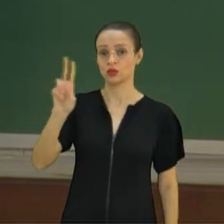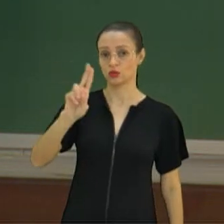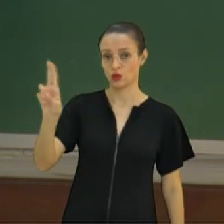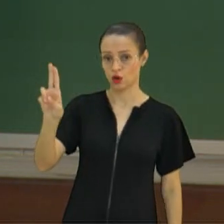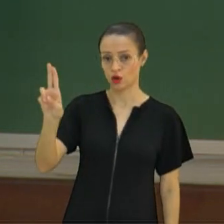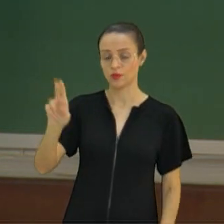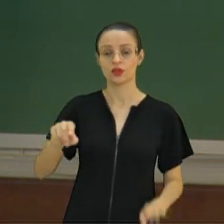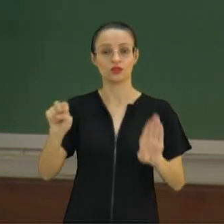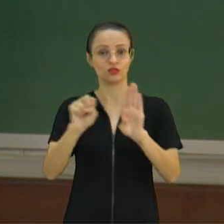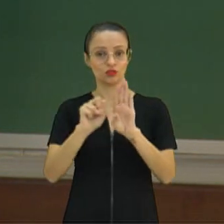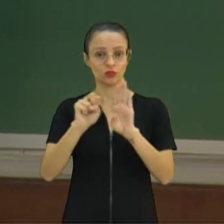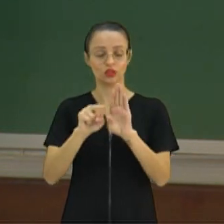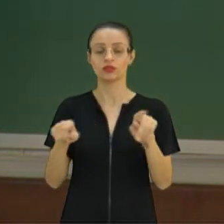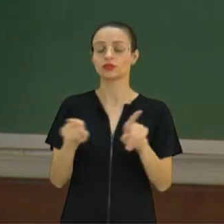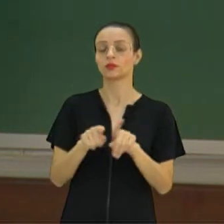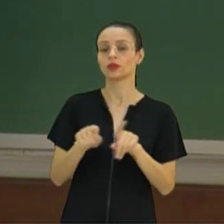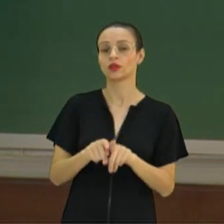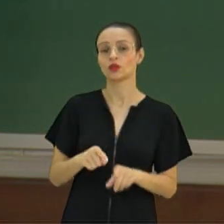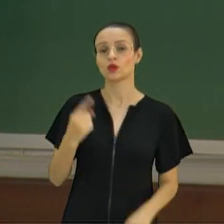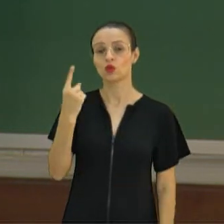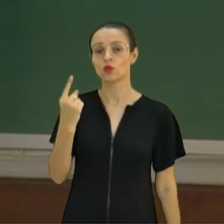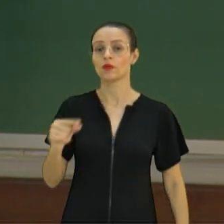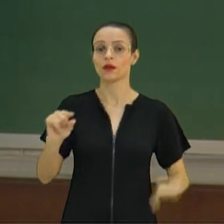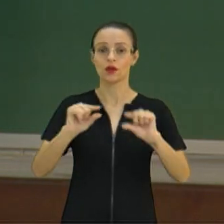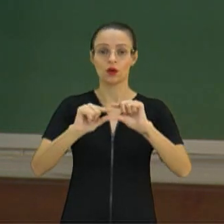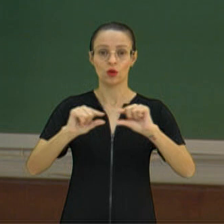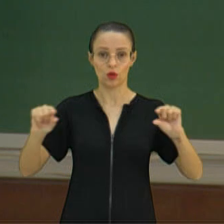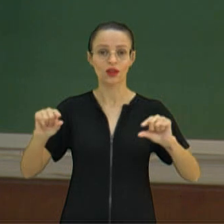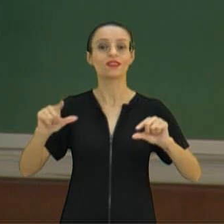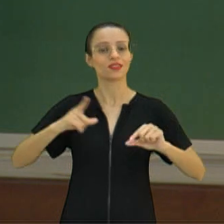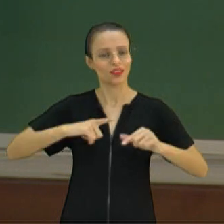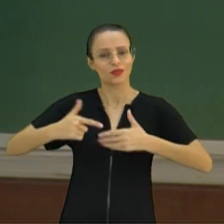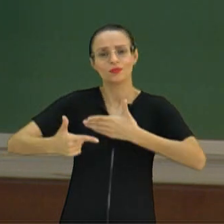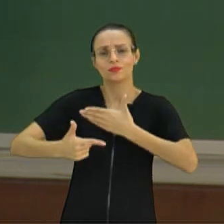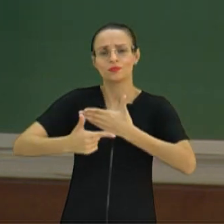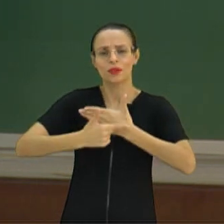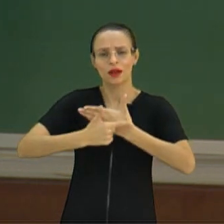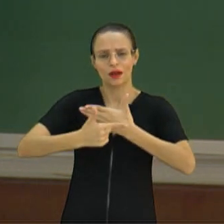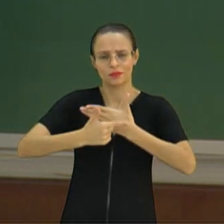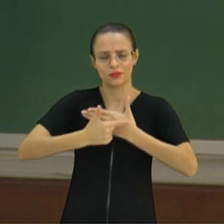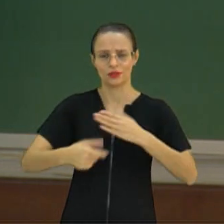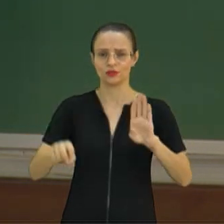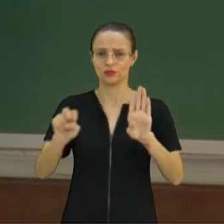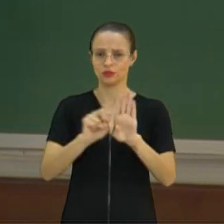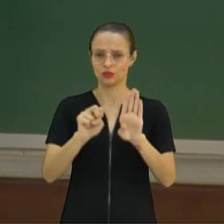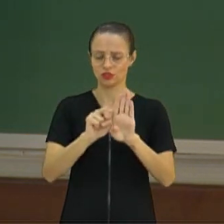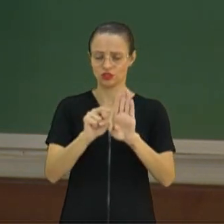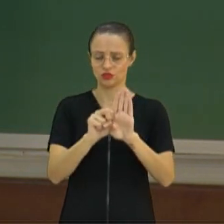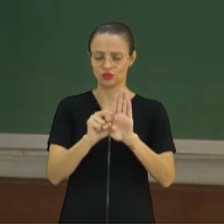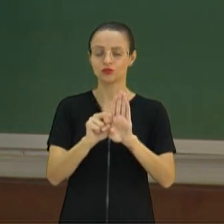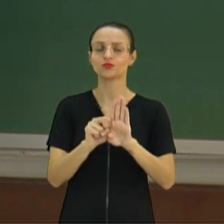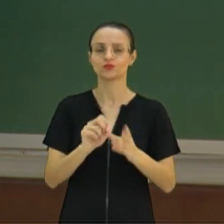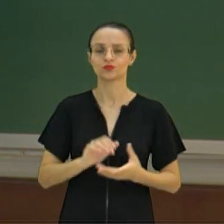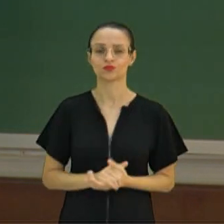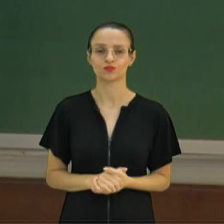um substantivo, e eu tenho uma oração que tem o papel de substantivo. Ela assume esse papel, essa